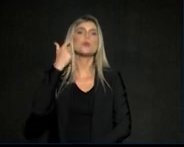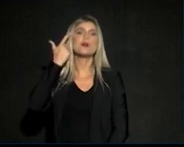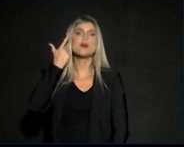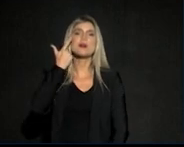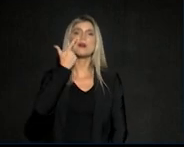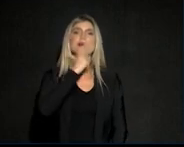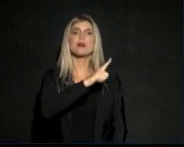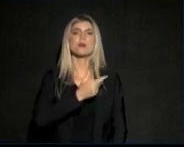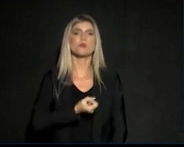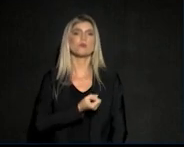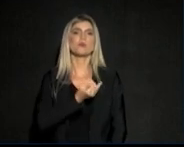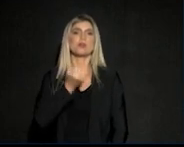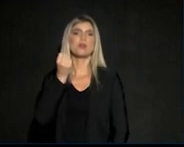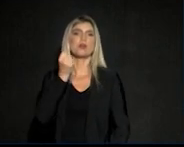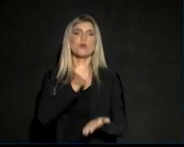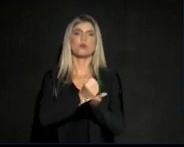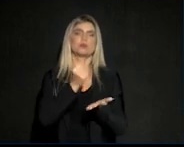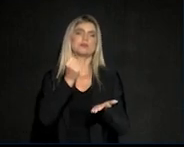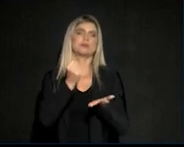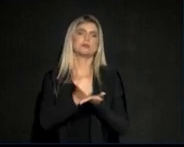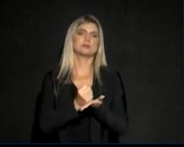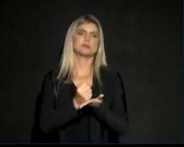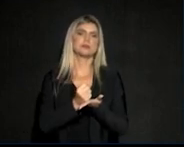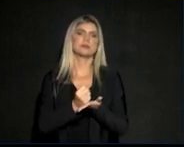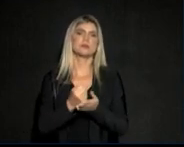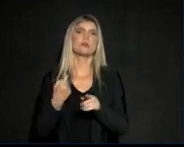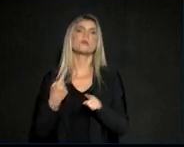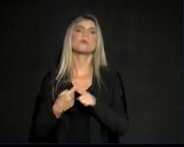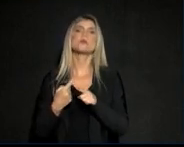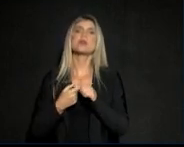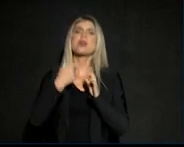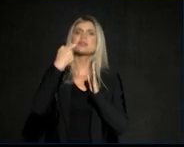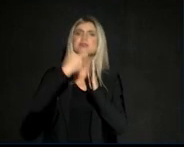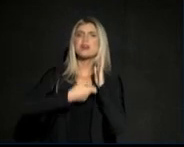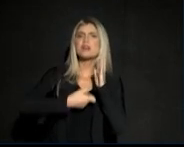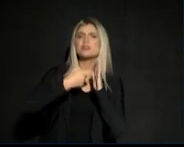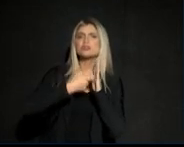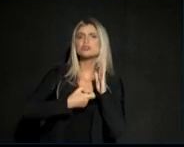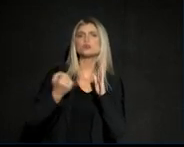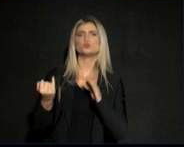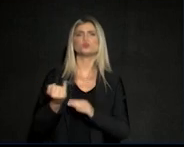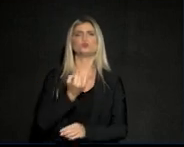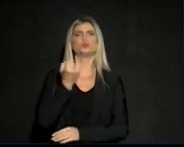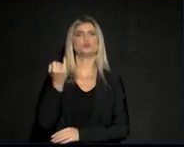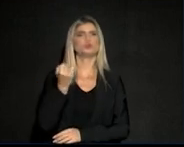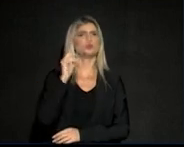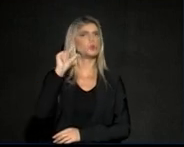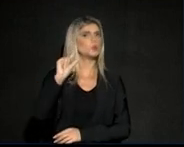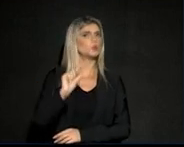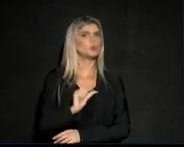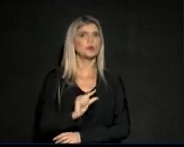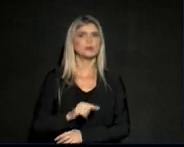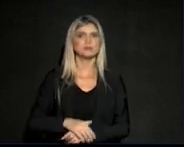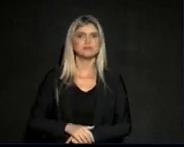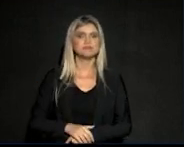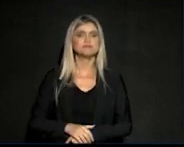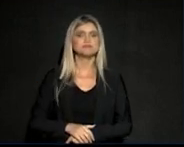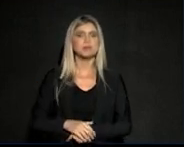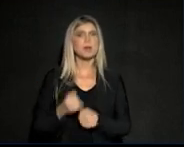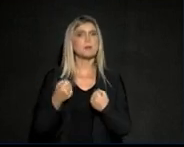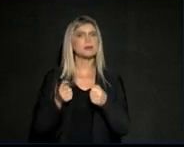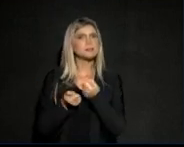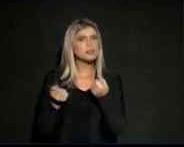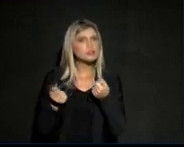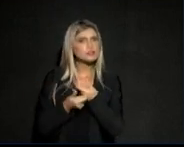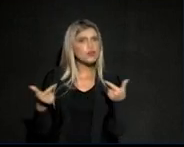habitação a despeito da elevação recente de taxa de juros a gente bater um recorde histórico no basta ter talento é que tem um